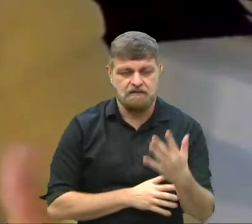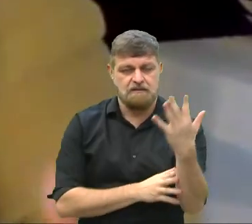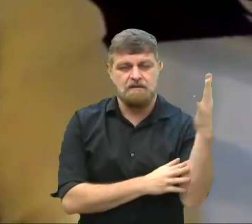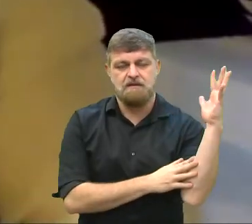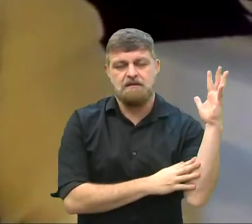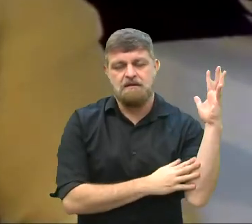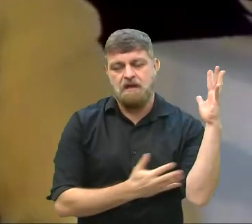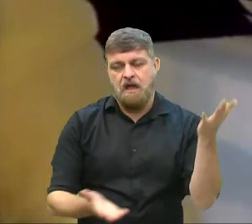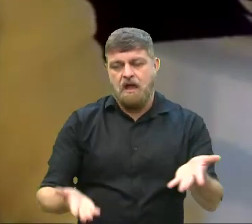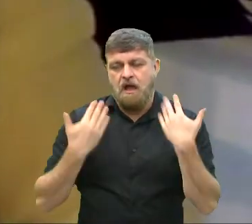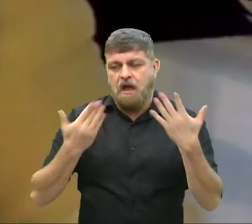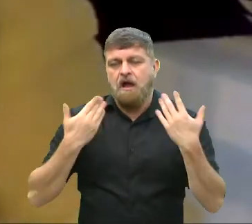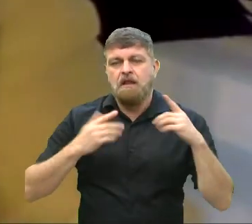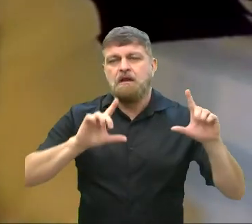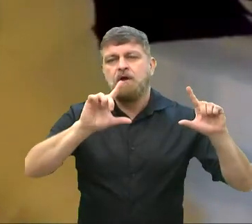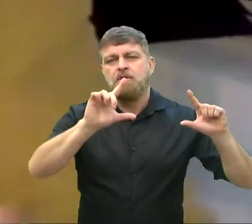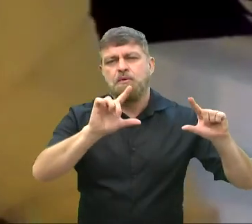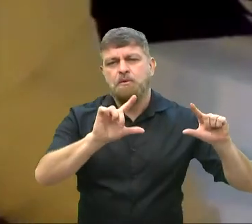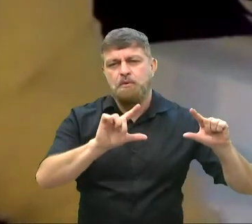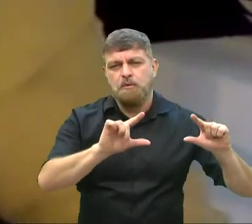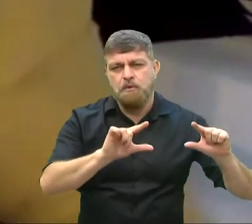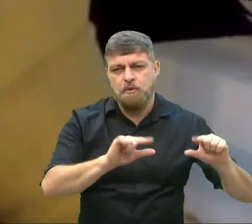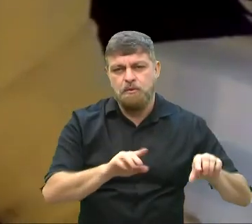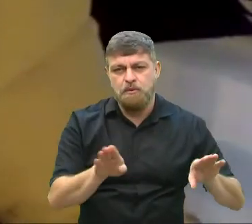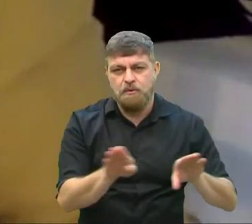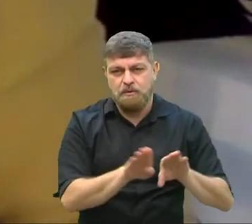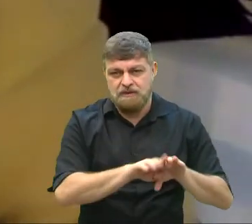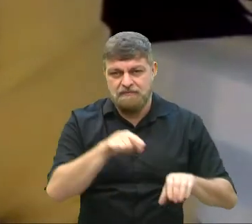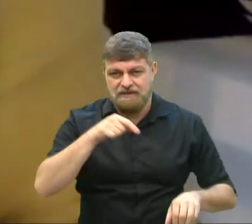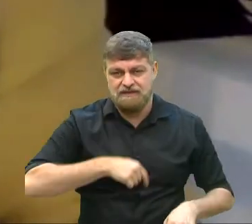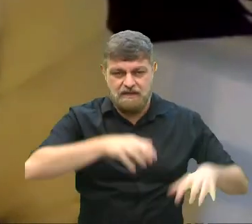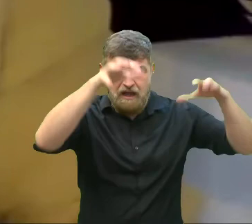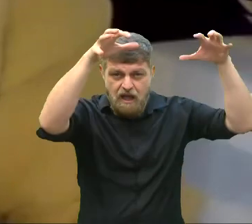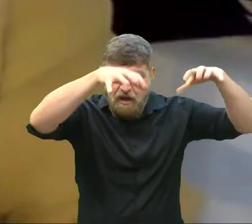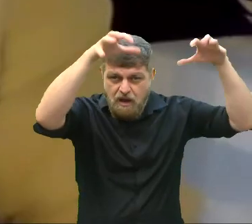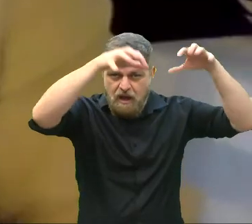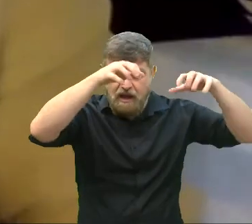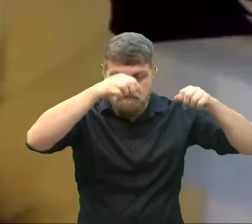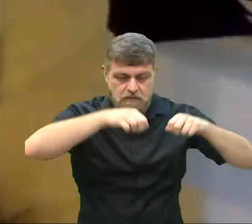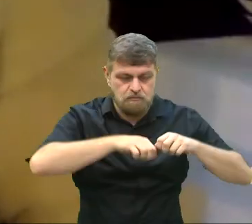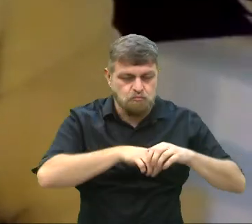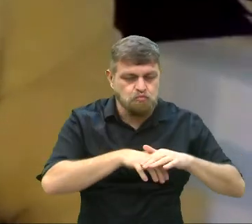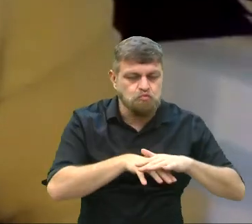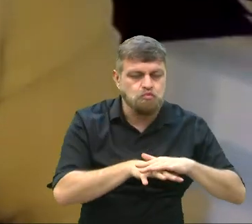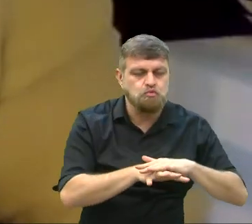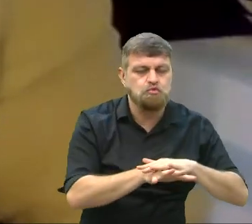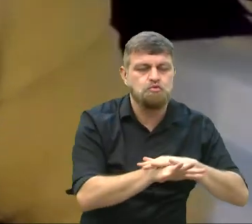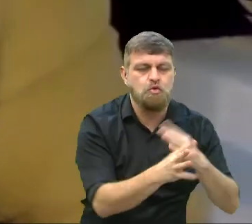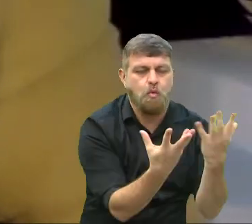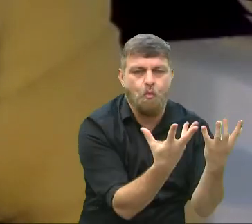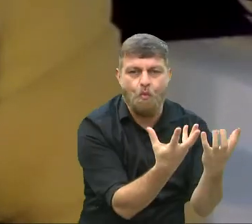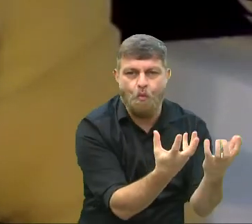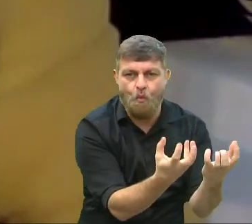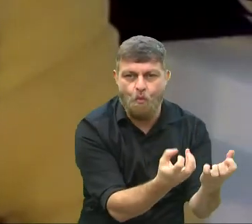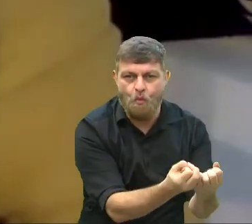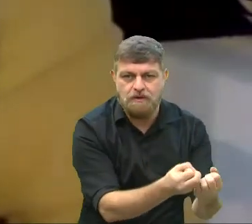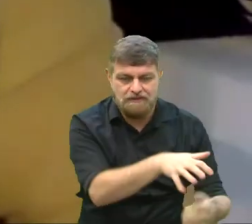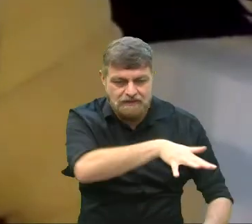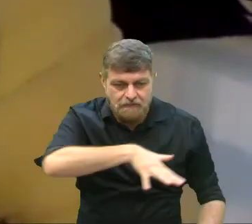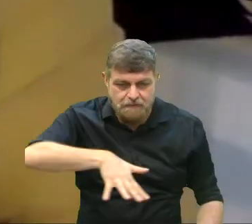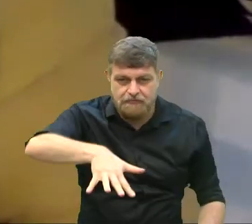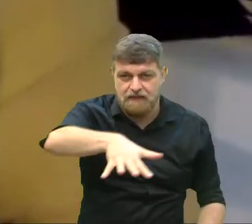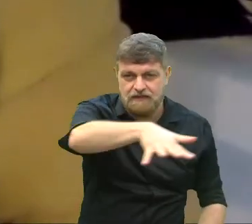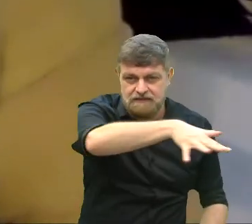mais agradável, ajuda no escoamento, na absorção de água das chuvas, enfim, são áreas críticas